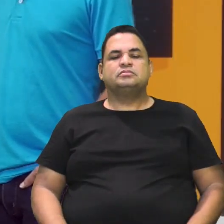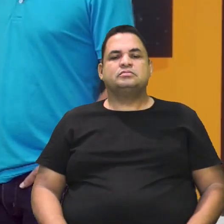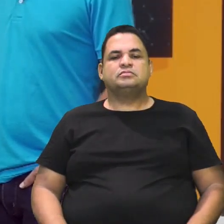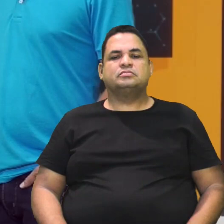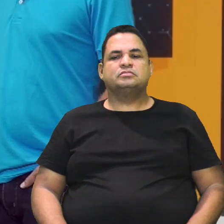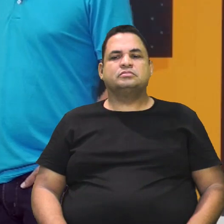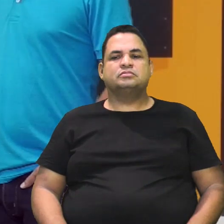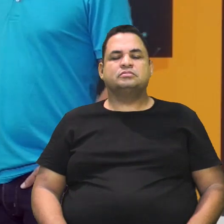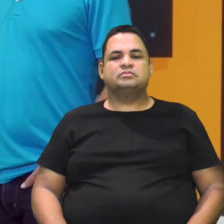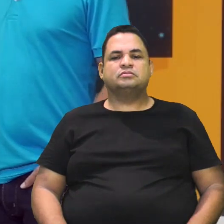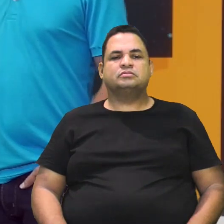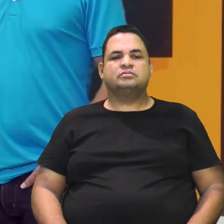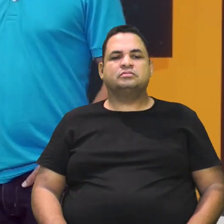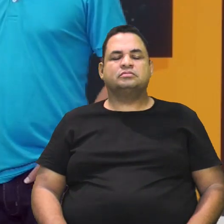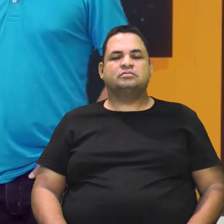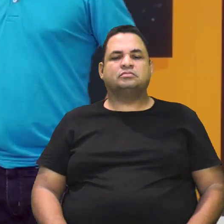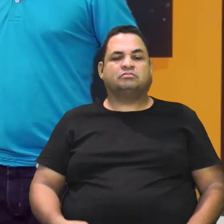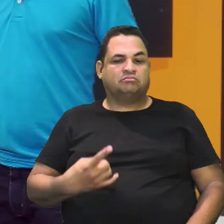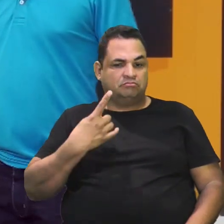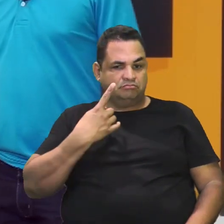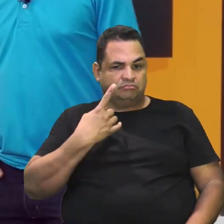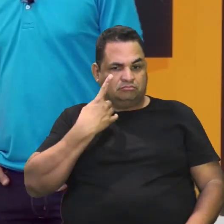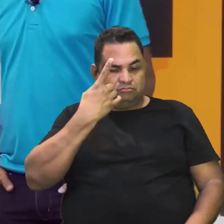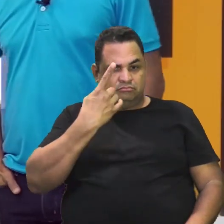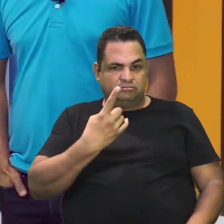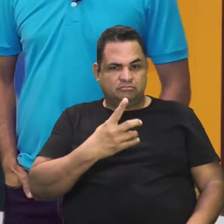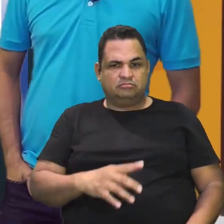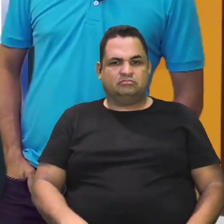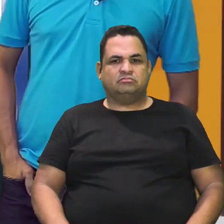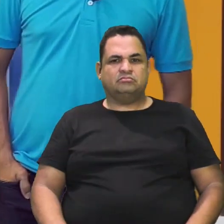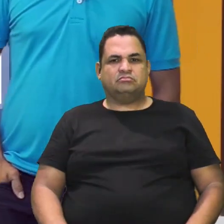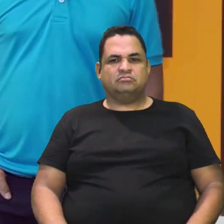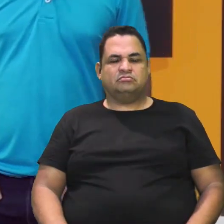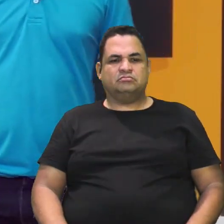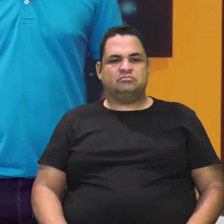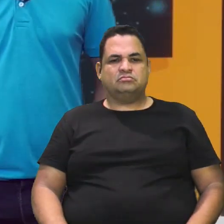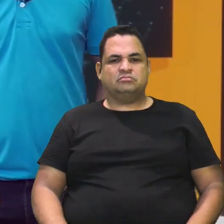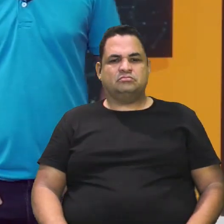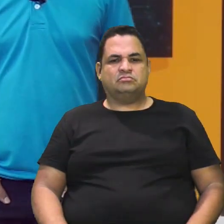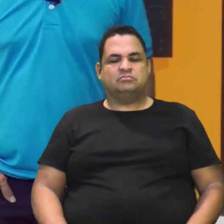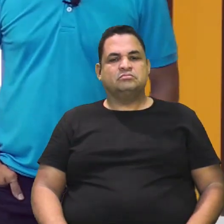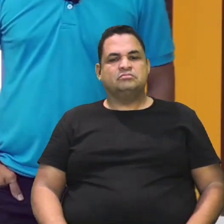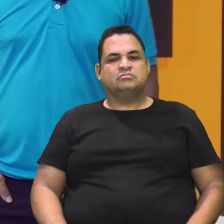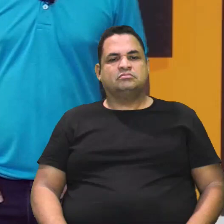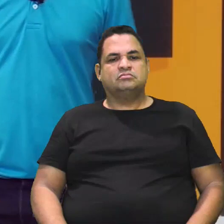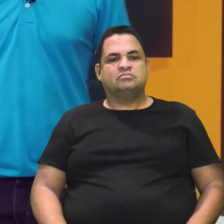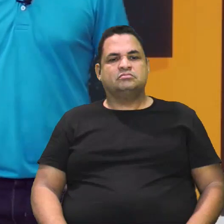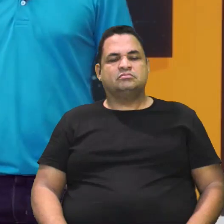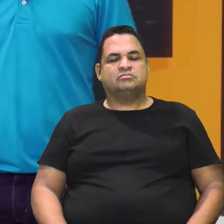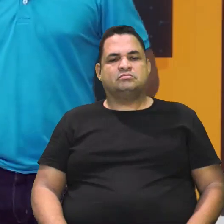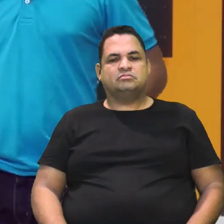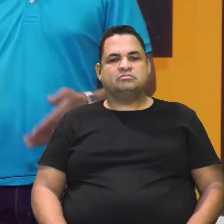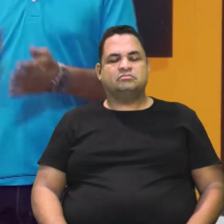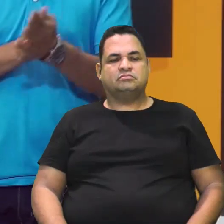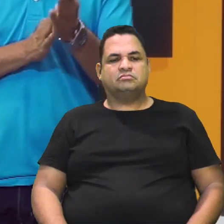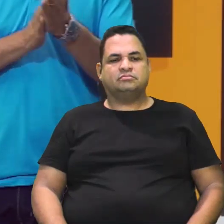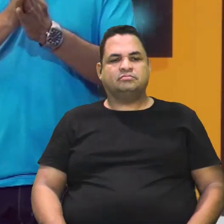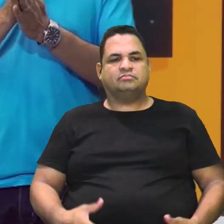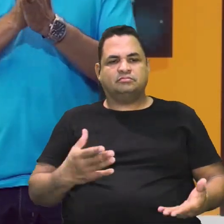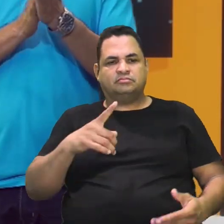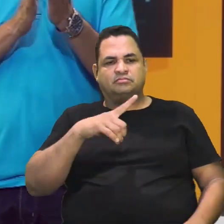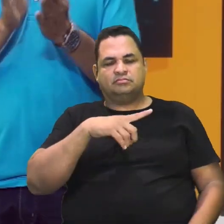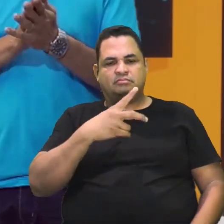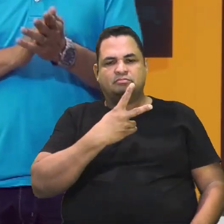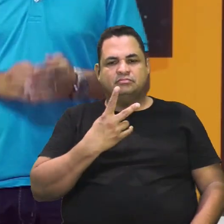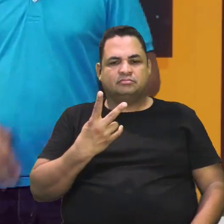concorrentes. Um ponto em comum. Se a gente não observar as bordas, né? A gente vai achar que ela só tem concorrentes. Isso. Né?